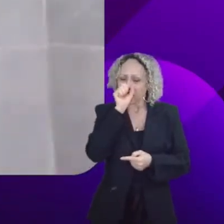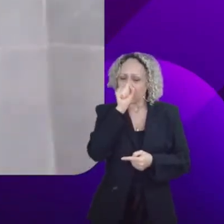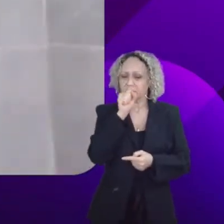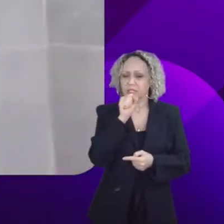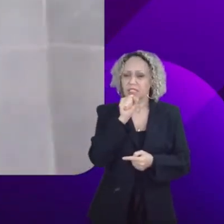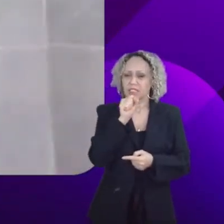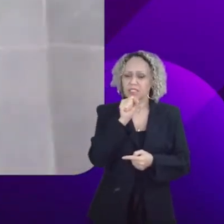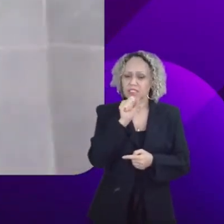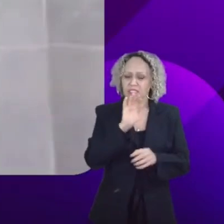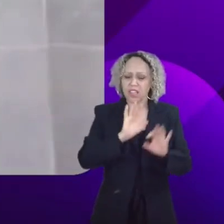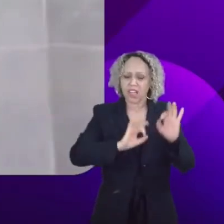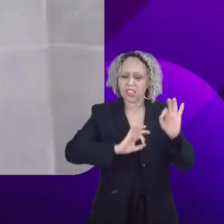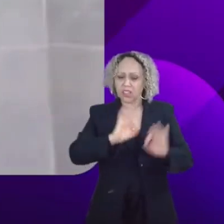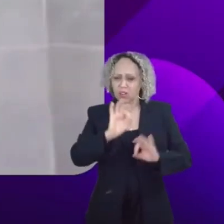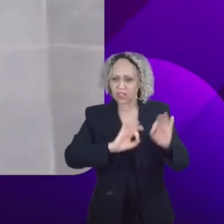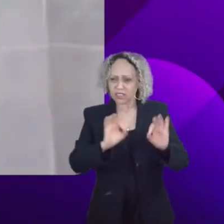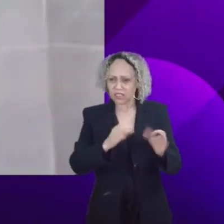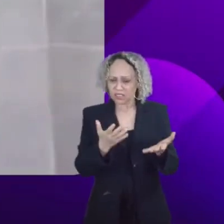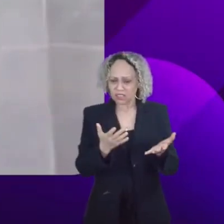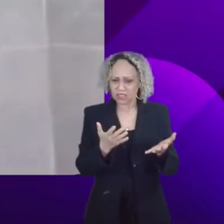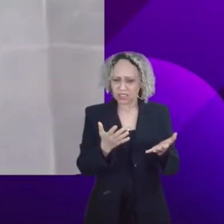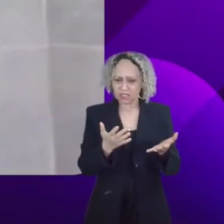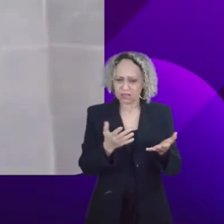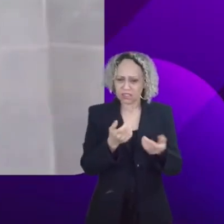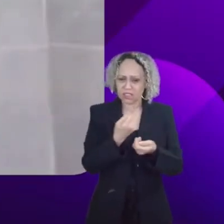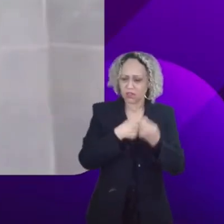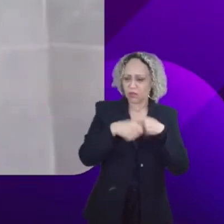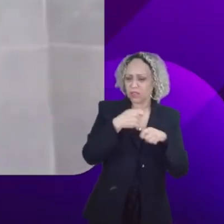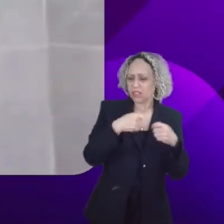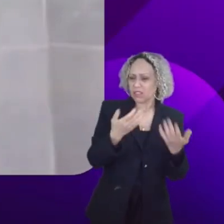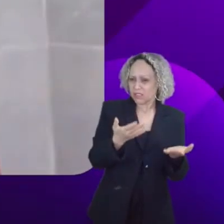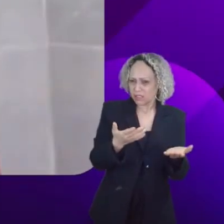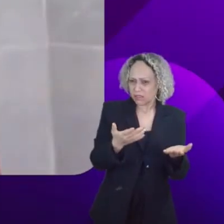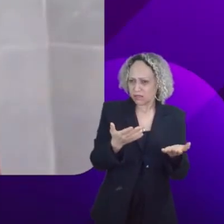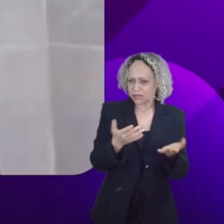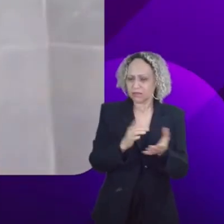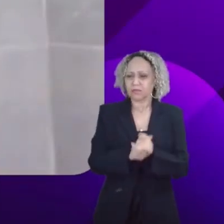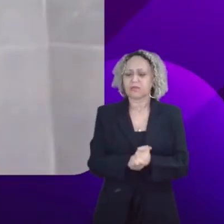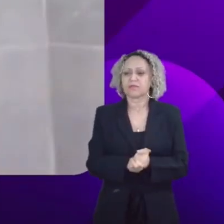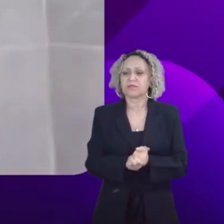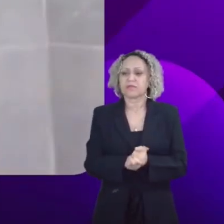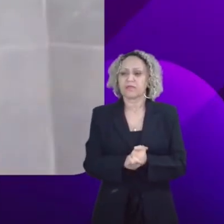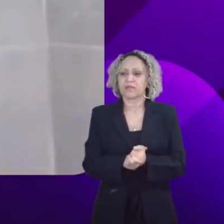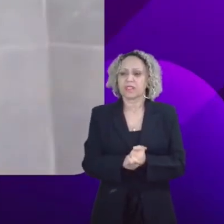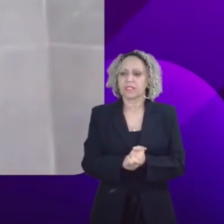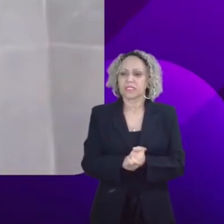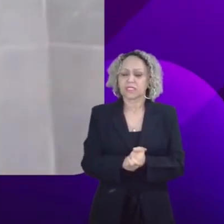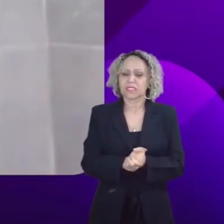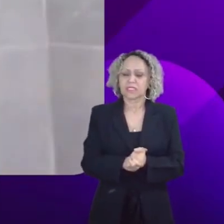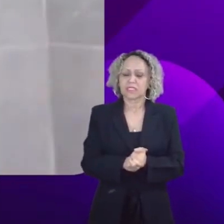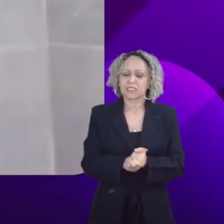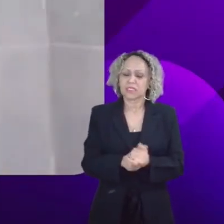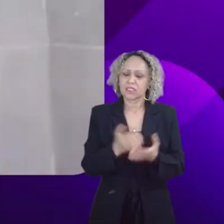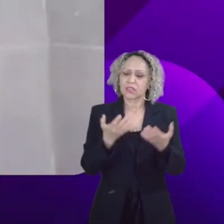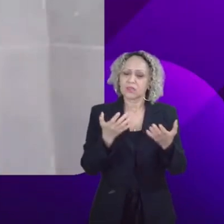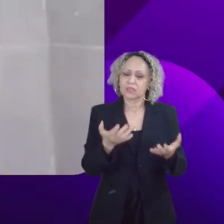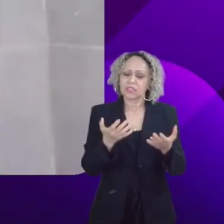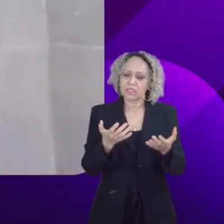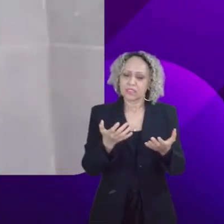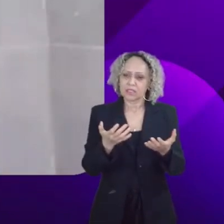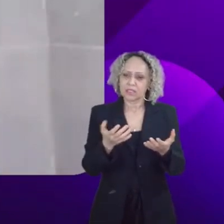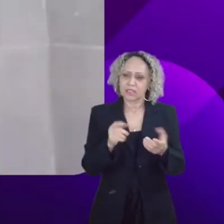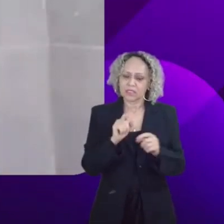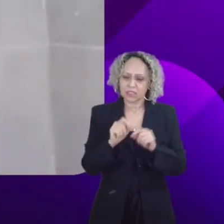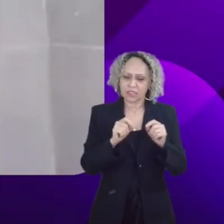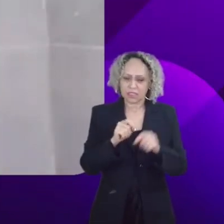organização e comercialização da produção. Então, eu queria trazer essa reflexão para mostrar que